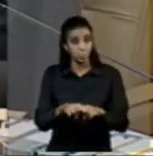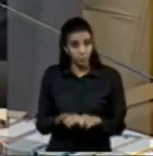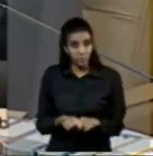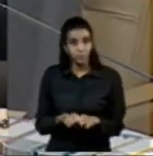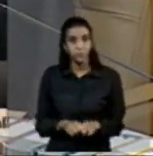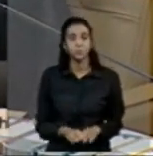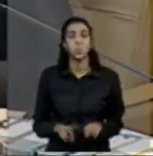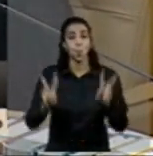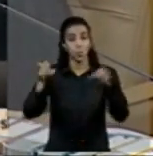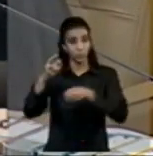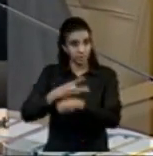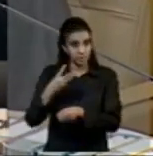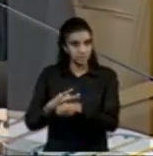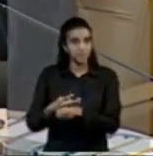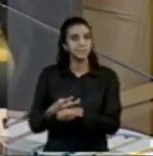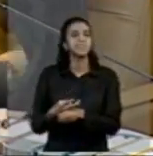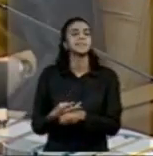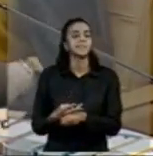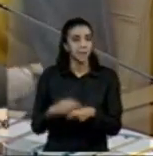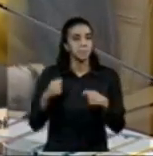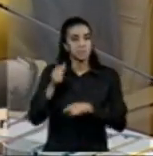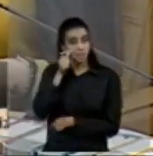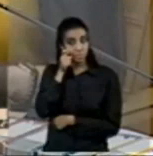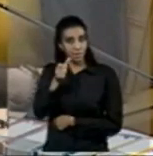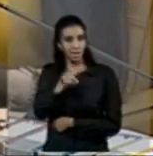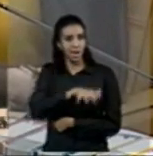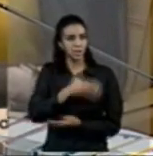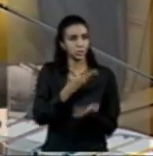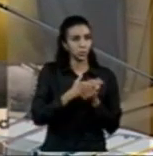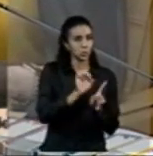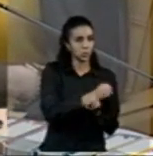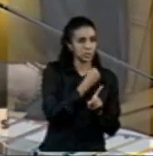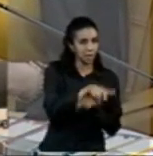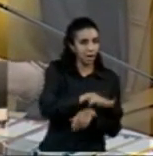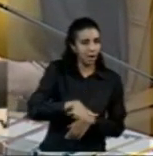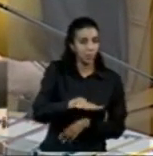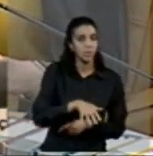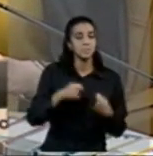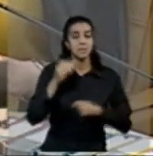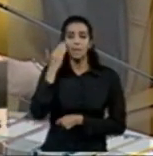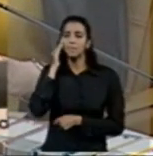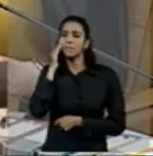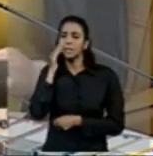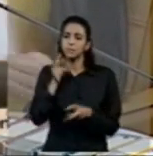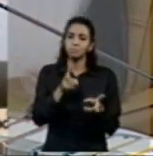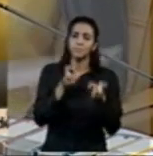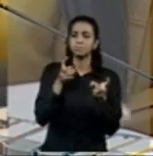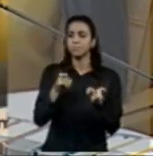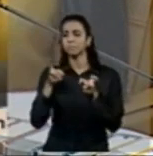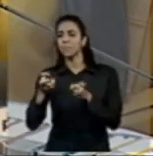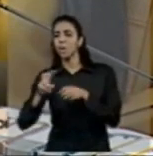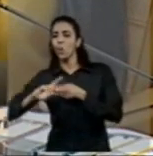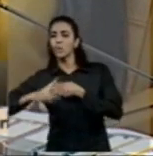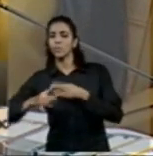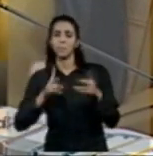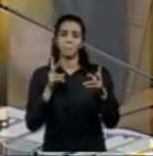igualmente tem merecido a atenção da sociologia do trabalho, no sentido de capturar o fenômeno e seus impactos sobre as condições